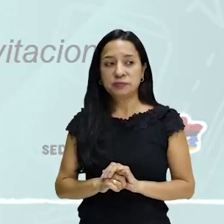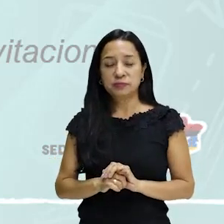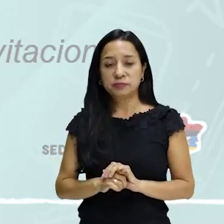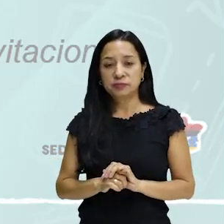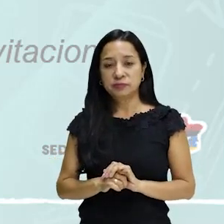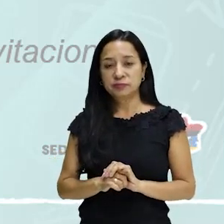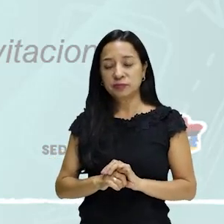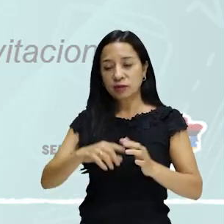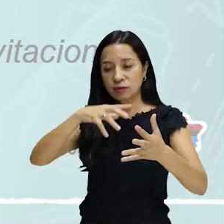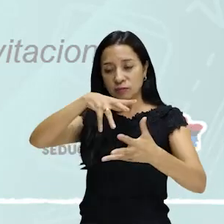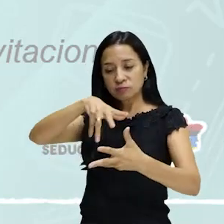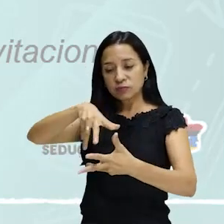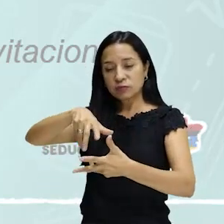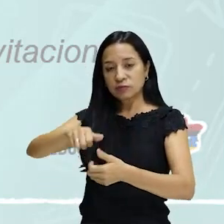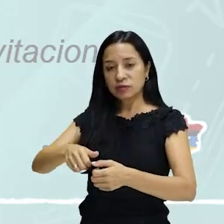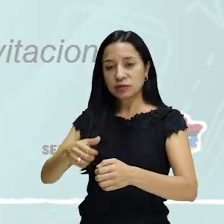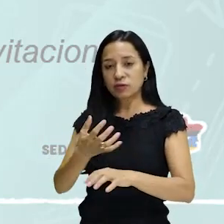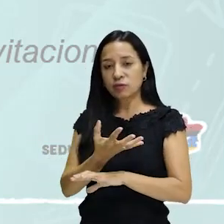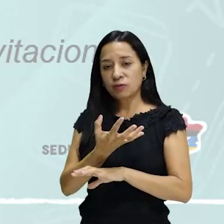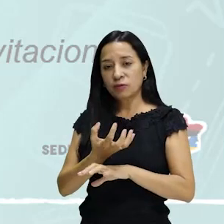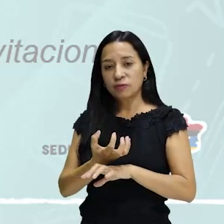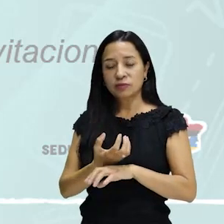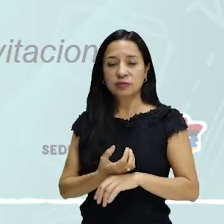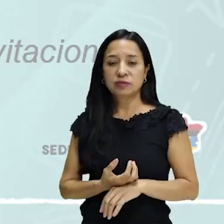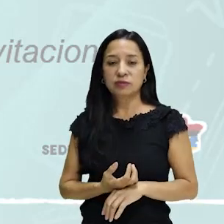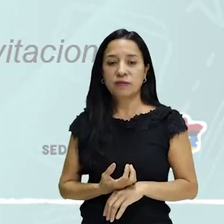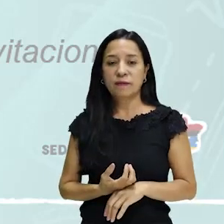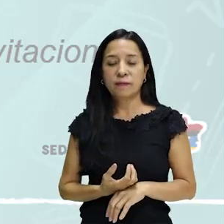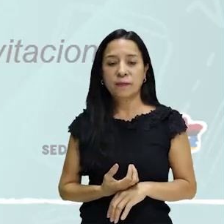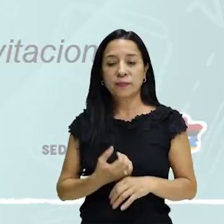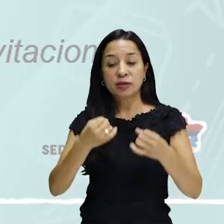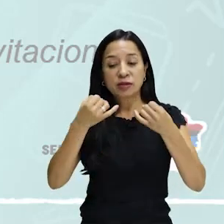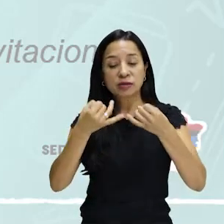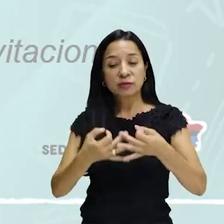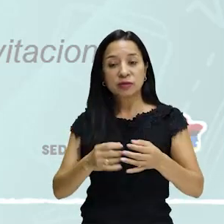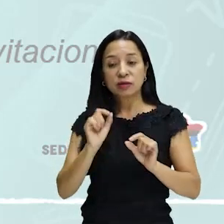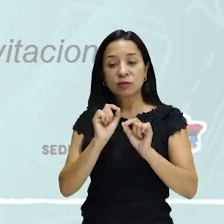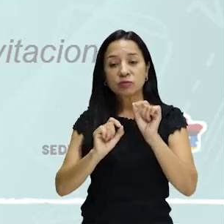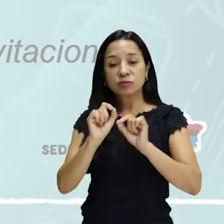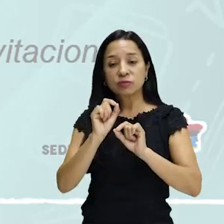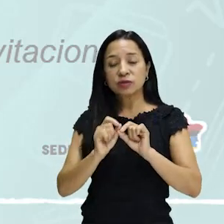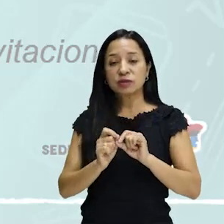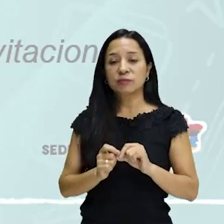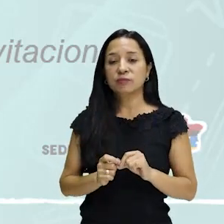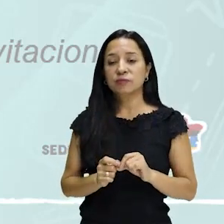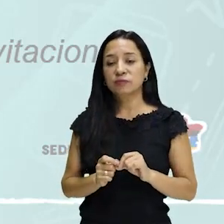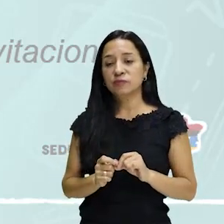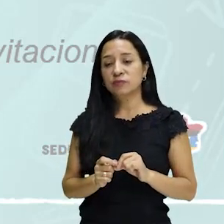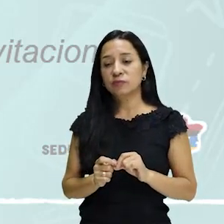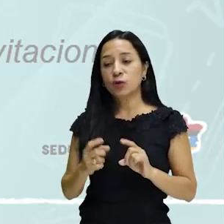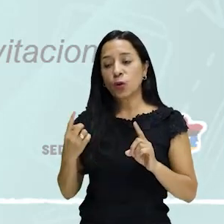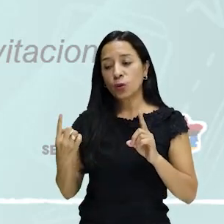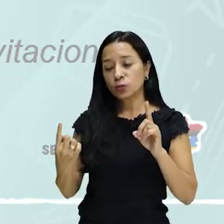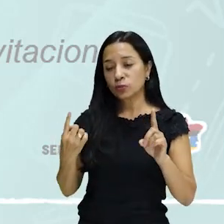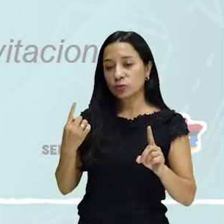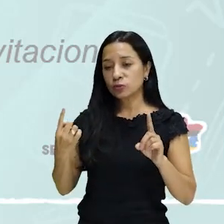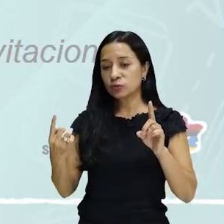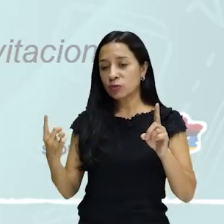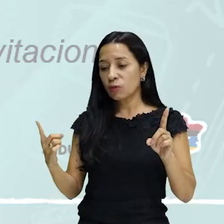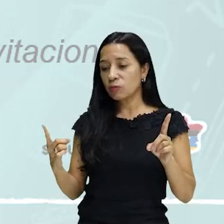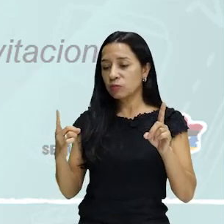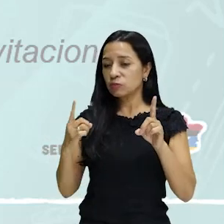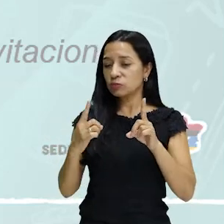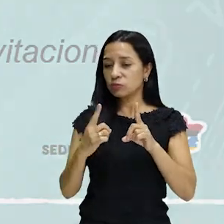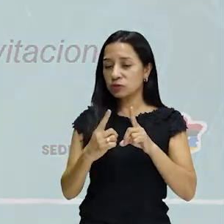gravitação universal, a partir desse questionamento, certo? Então ele diz o seguinte, ó, que 2 corpos eles se atraem mutuamente com uma força